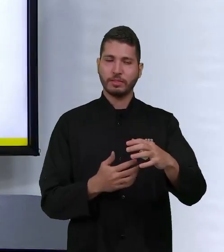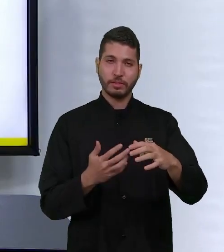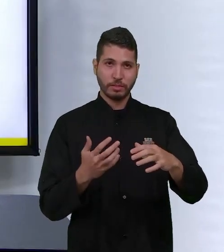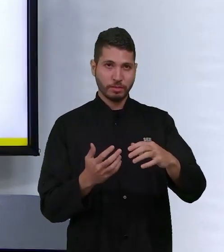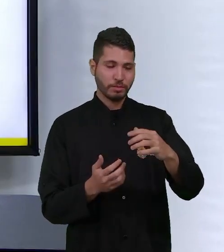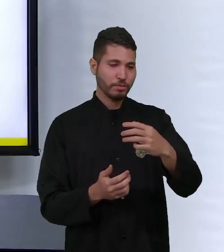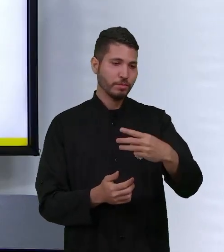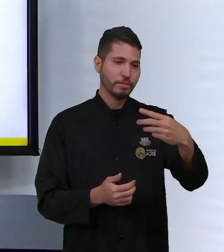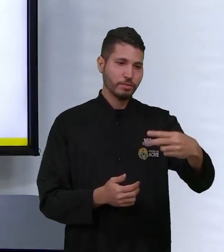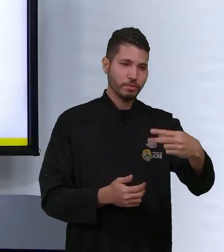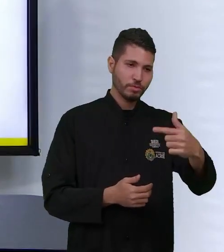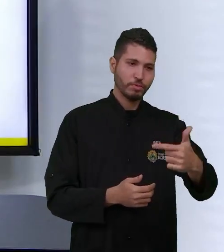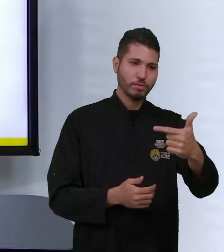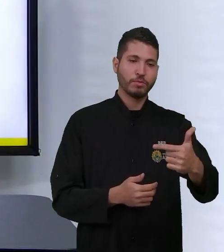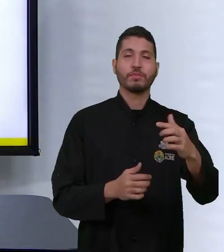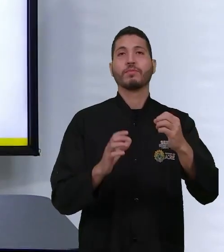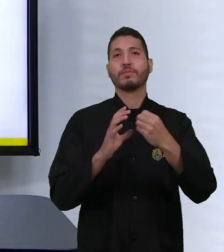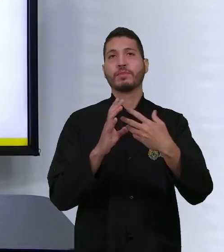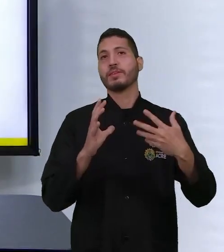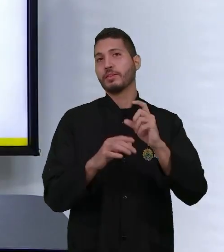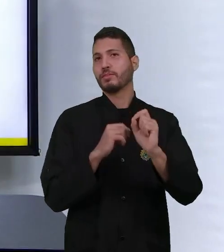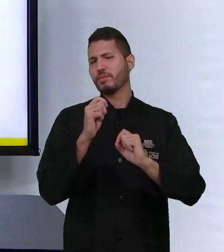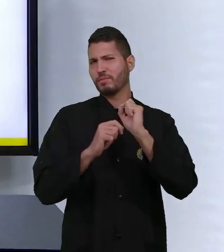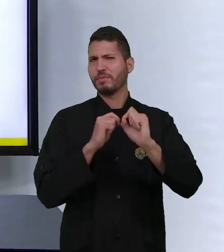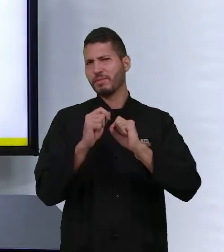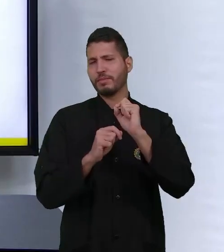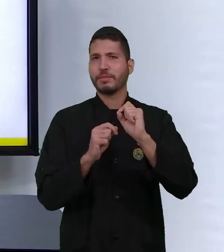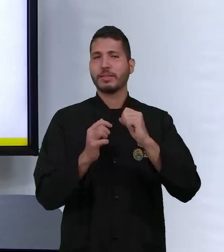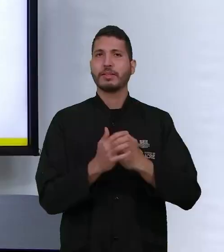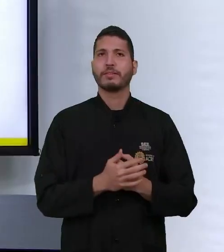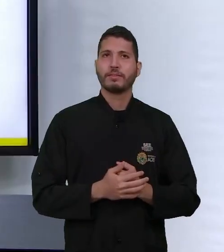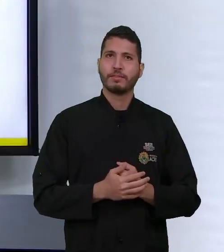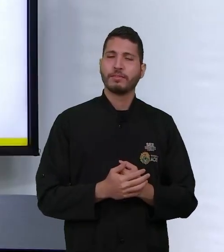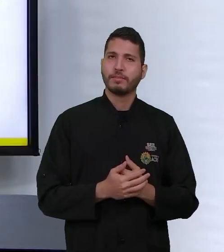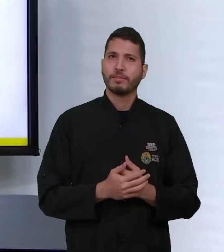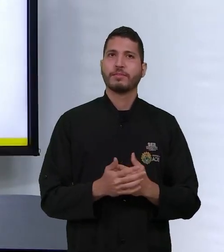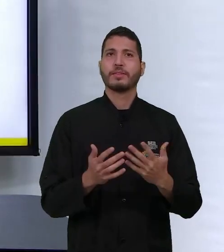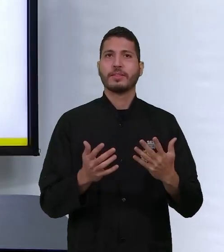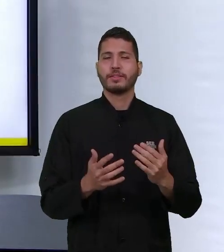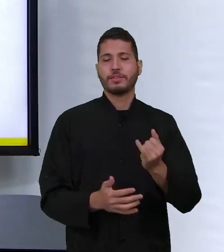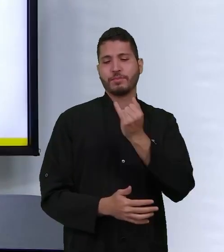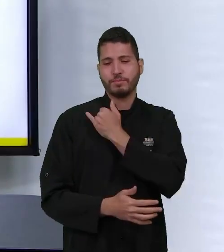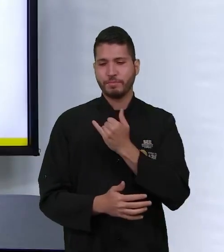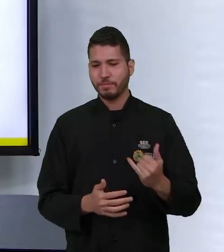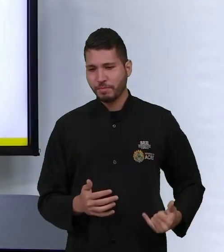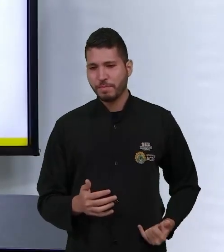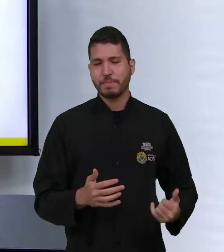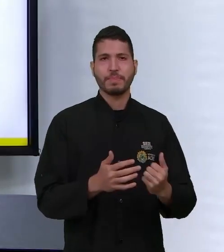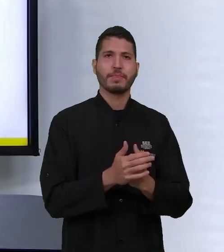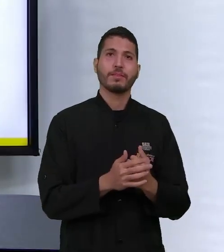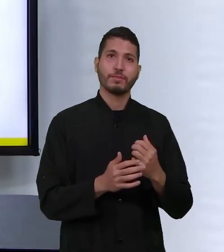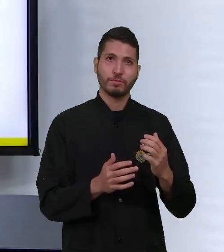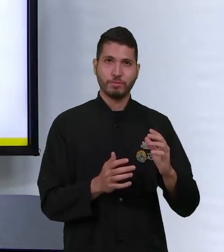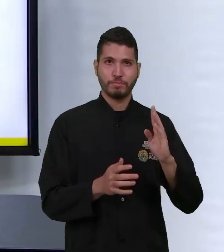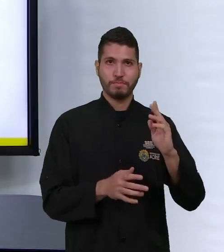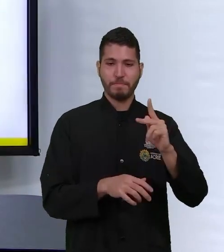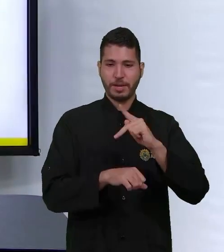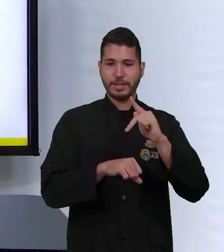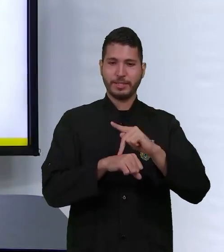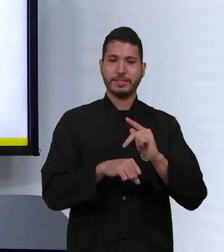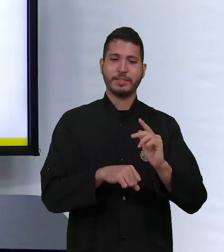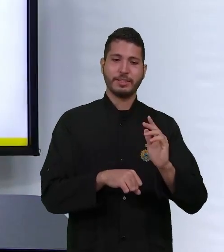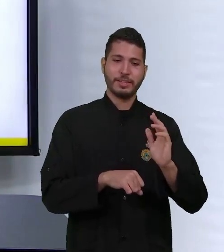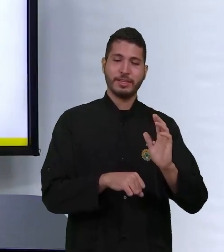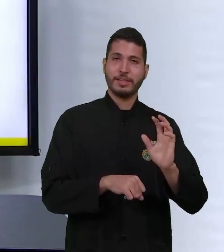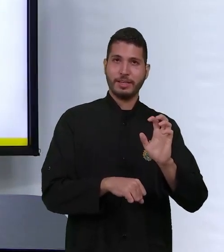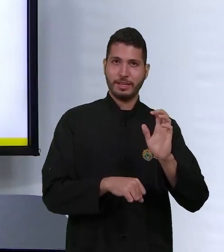Revolução Industrial tinha como característica o quê? A corrida do imperialismo das grandes potências europeias à África, ao